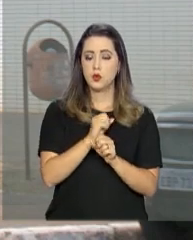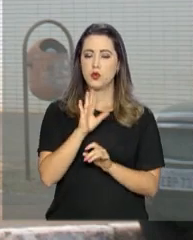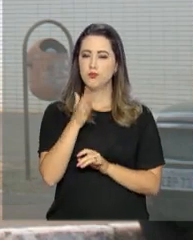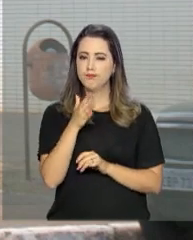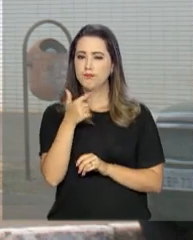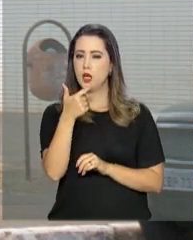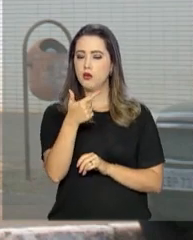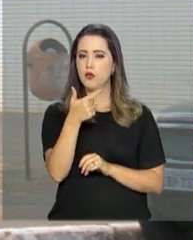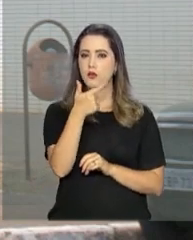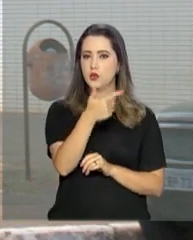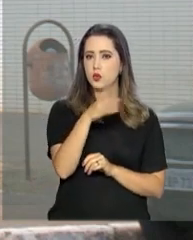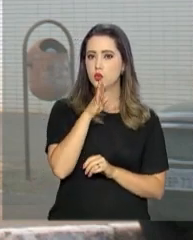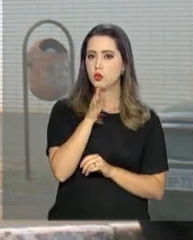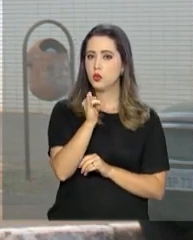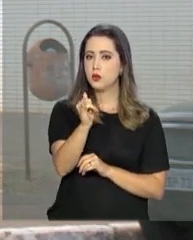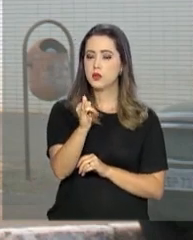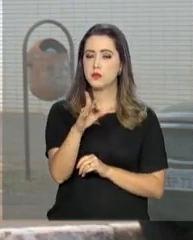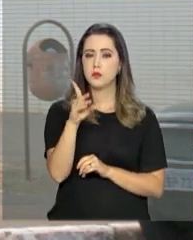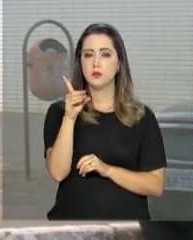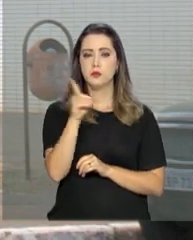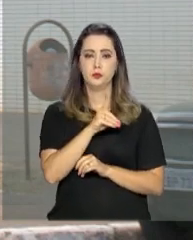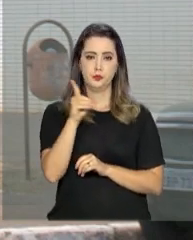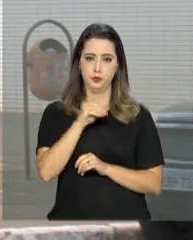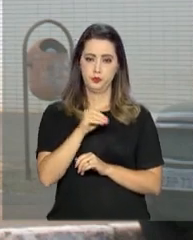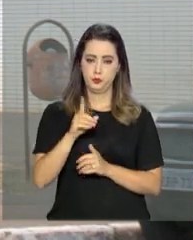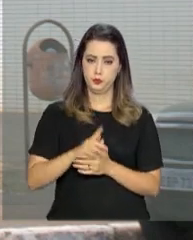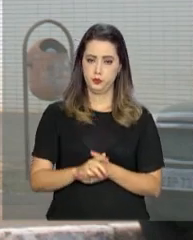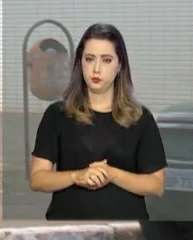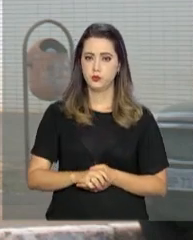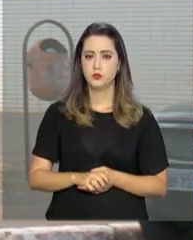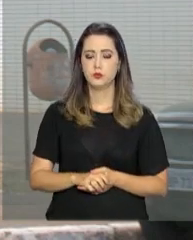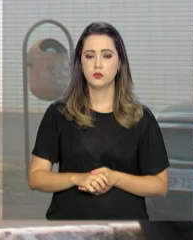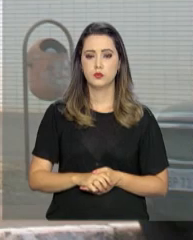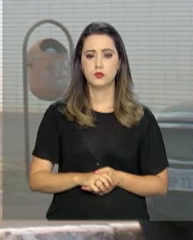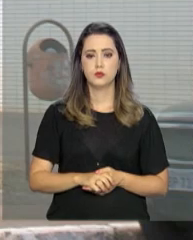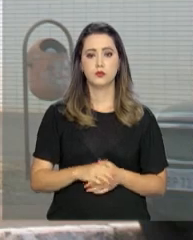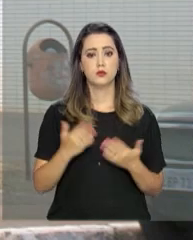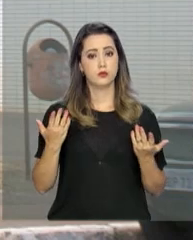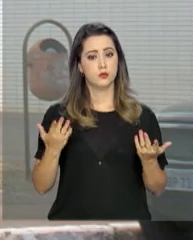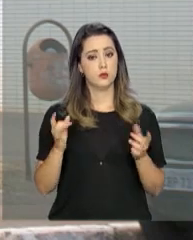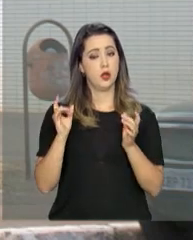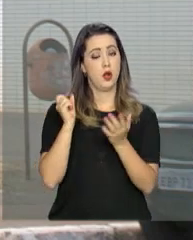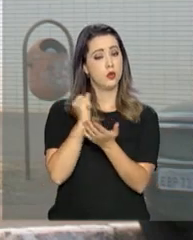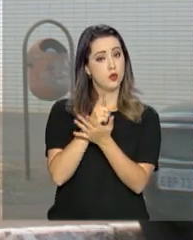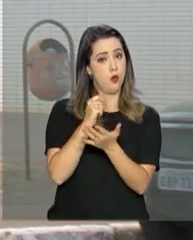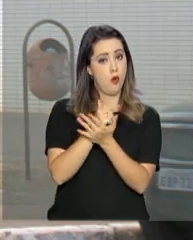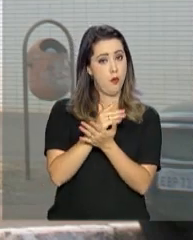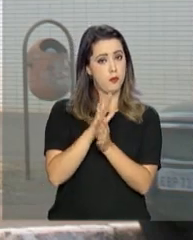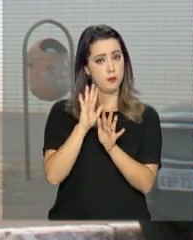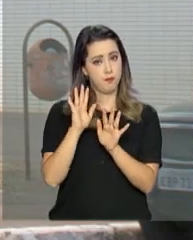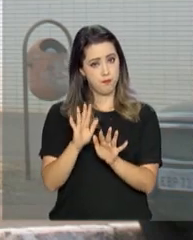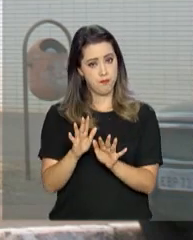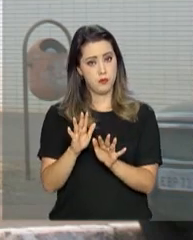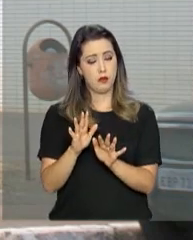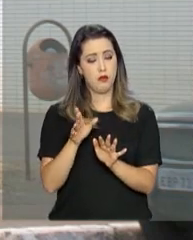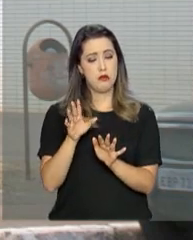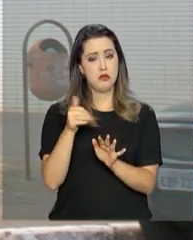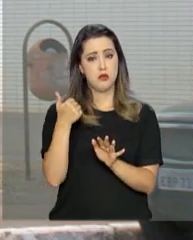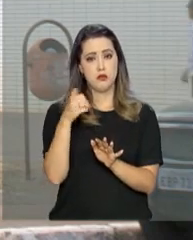bilhões e 870 milhões de dólares. Já as importações